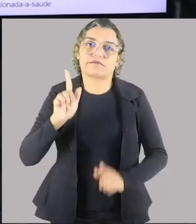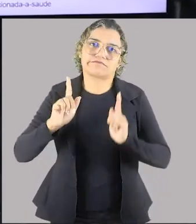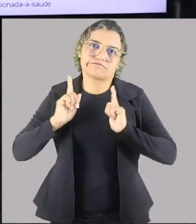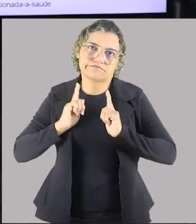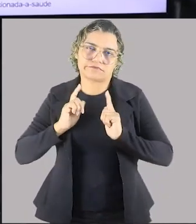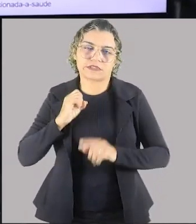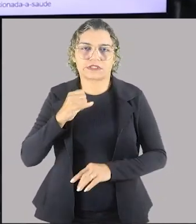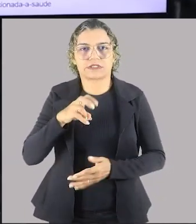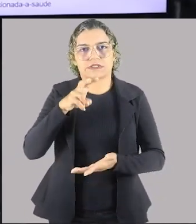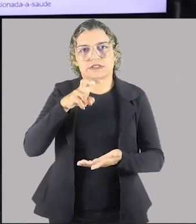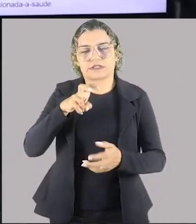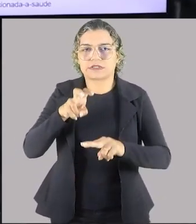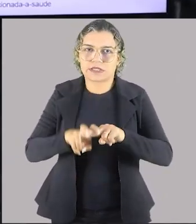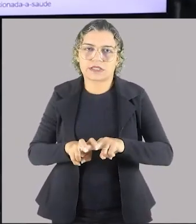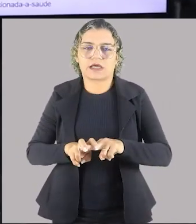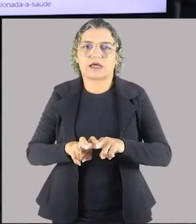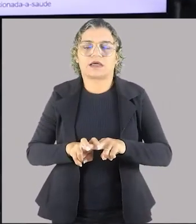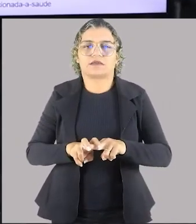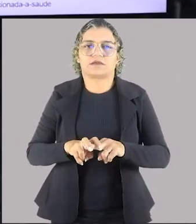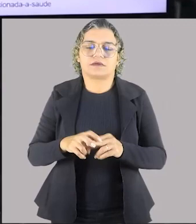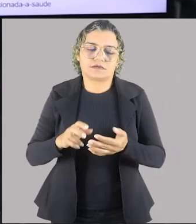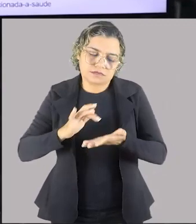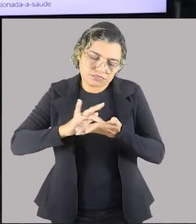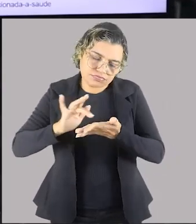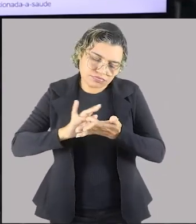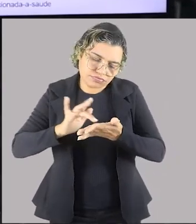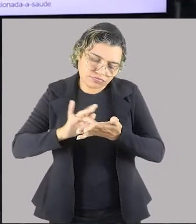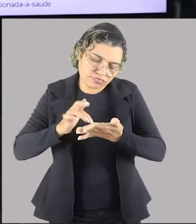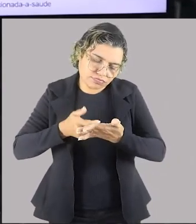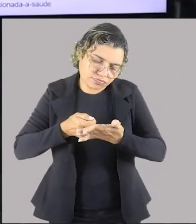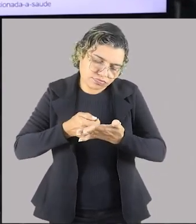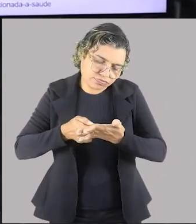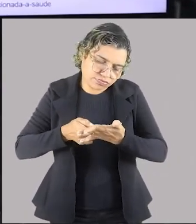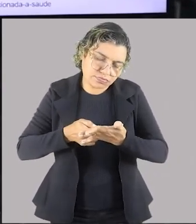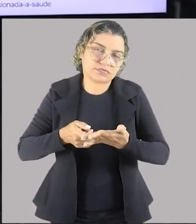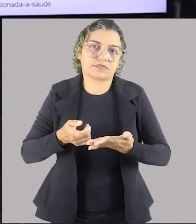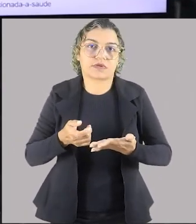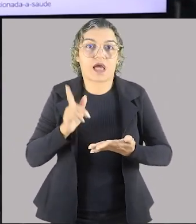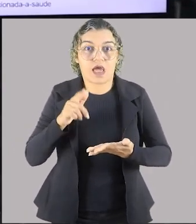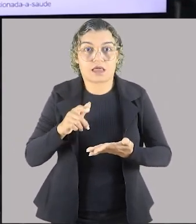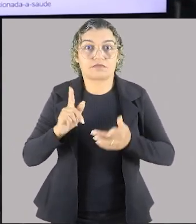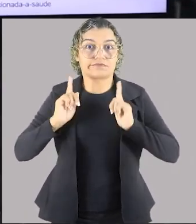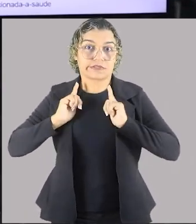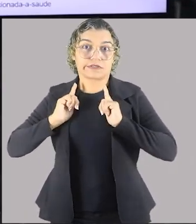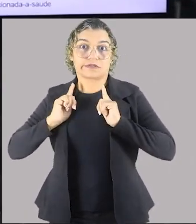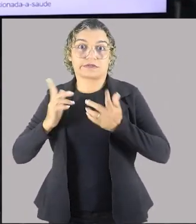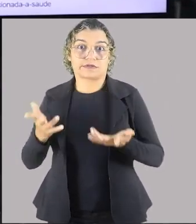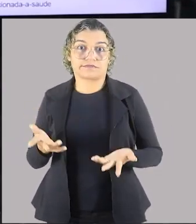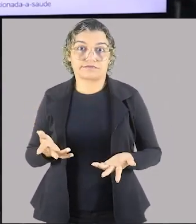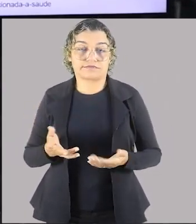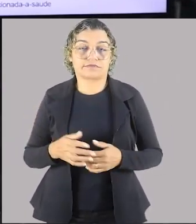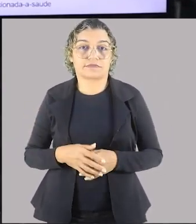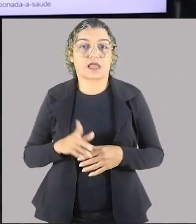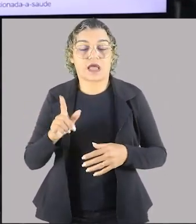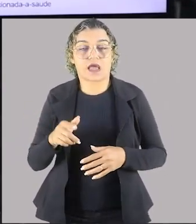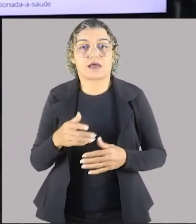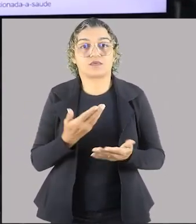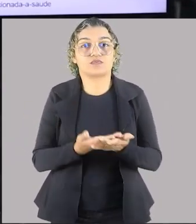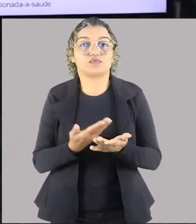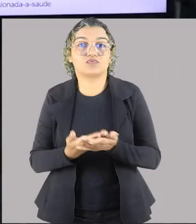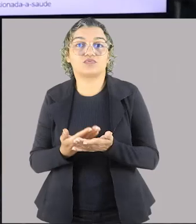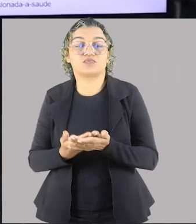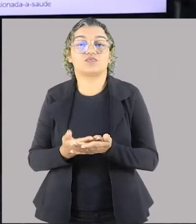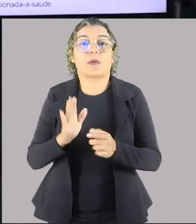está sentado mexendo no seu celular, você está tendo um comportamento sedentário. Então, os estudos mostram que o